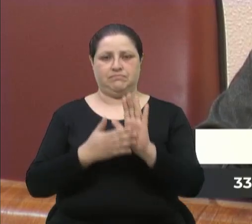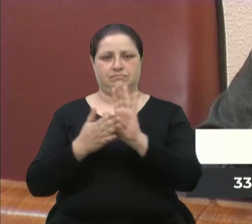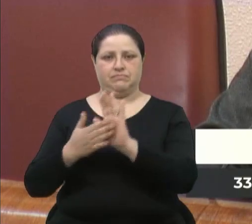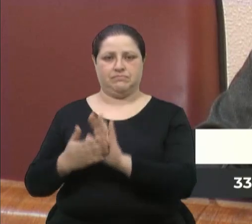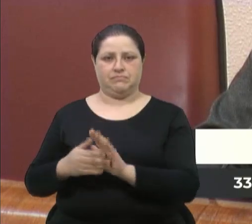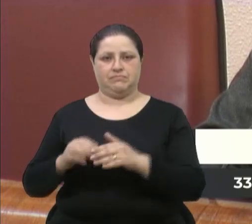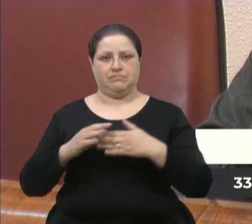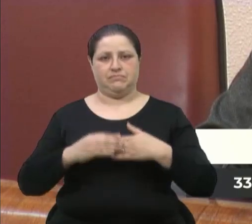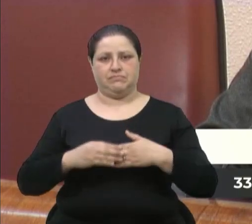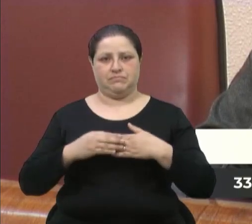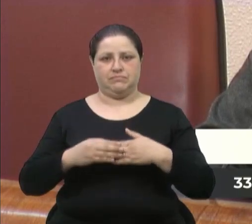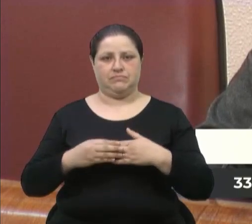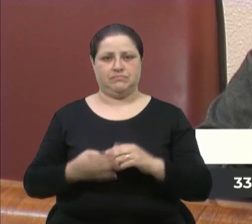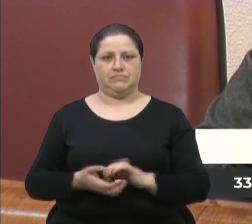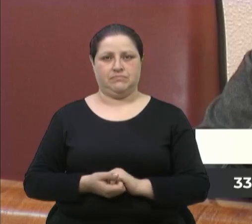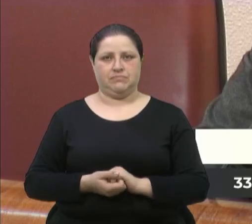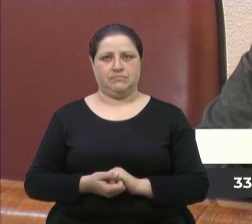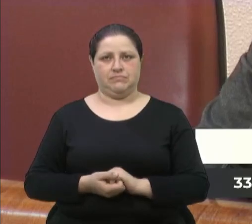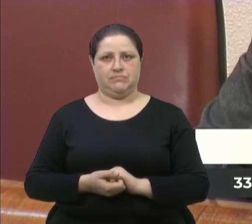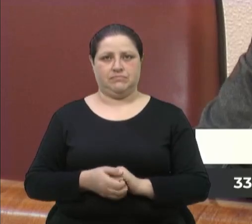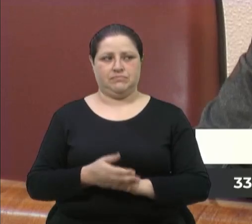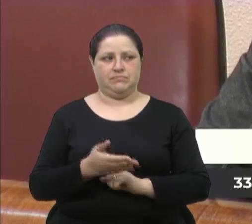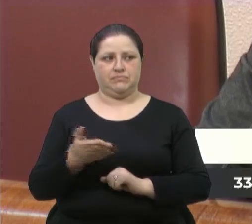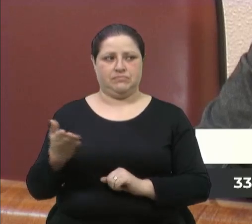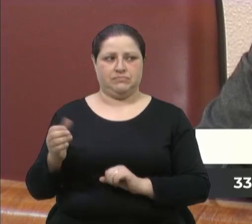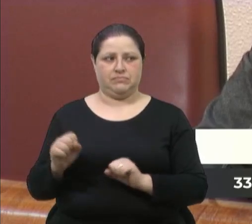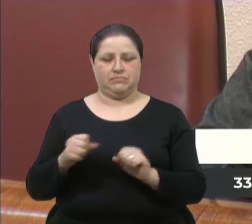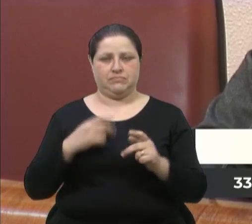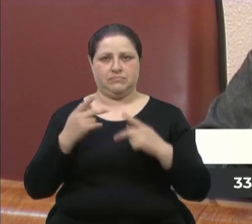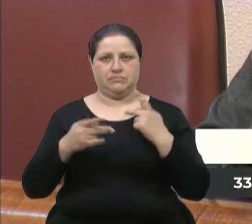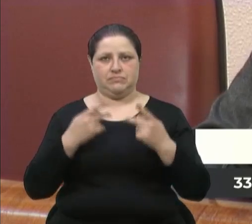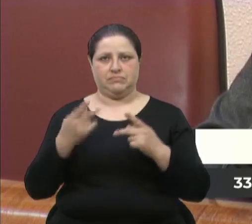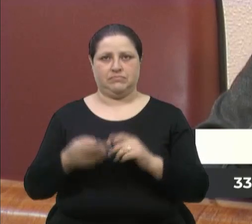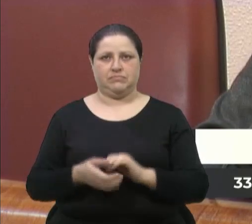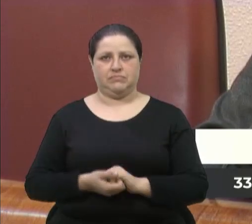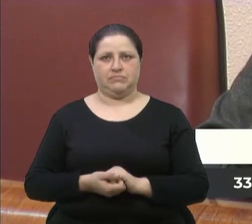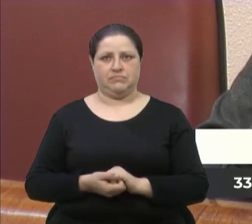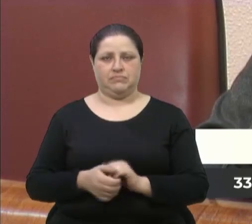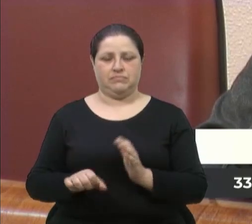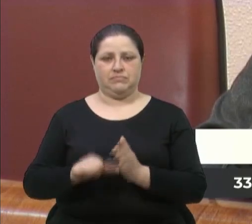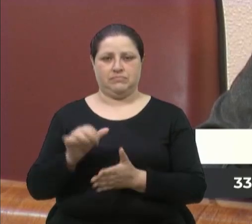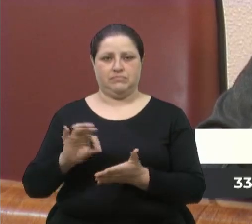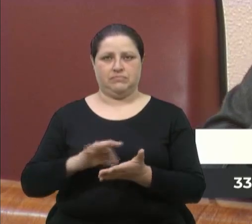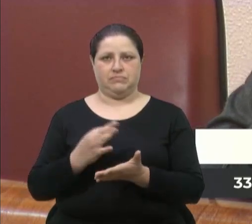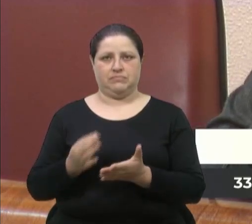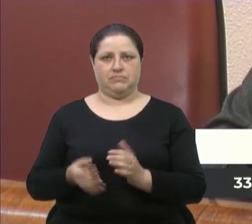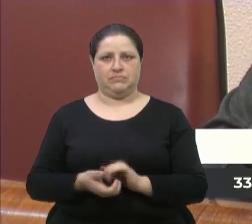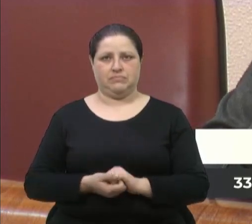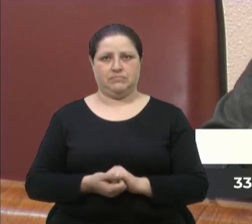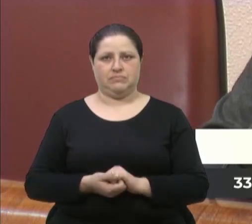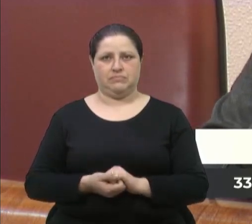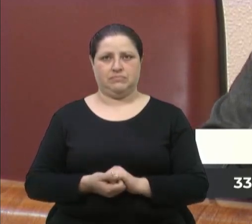de congratulações. Peço a palavra. Palavra, primeiro inscrito,